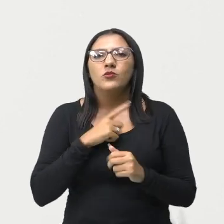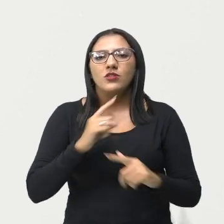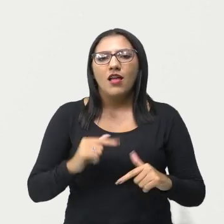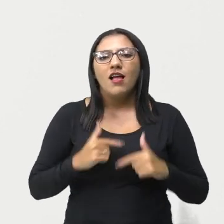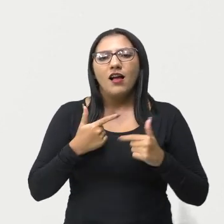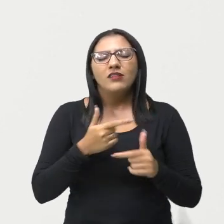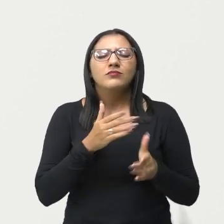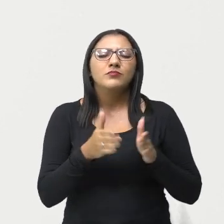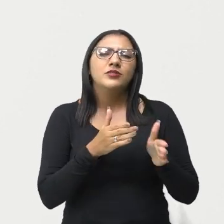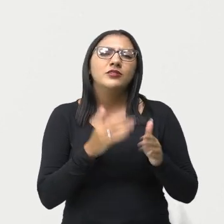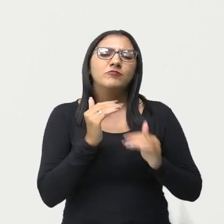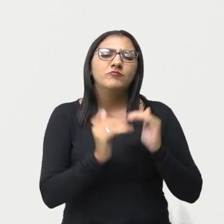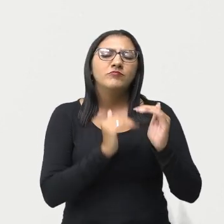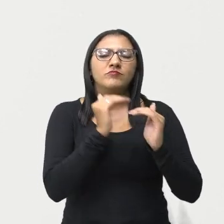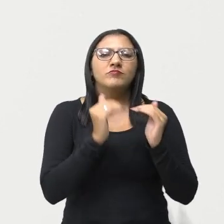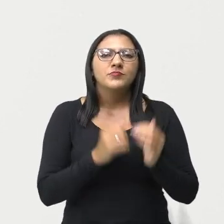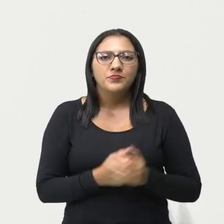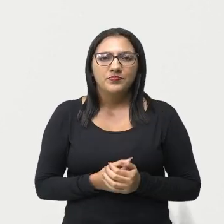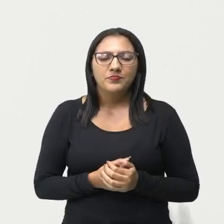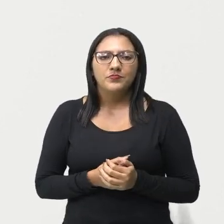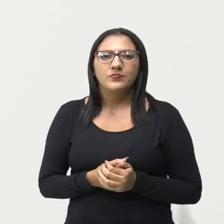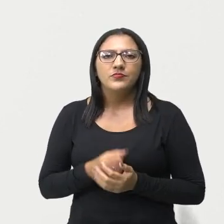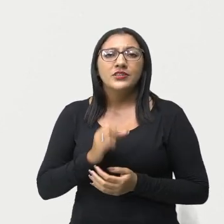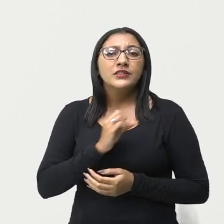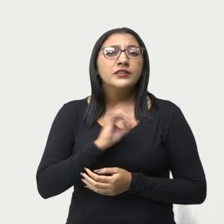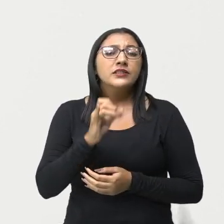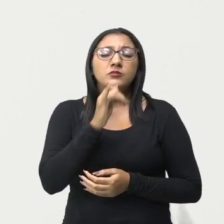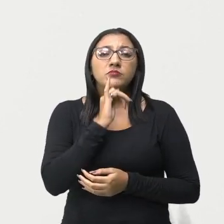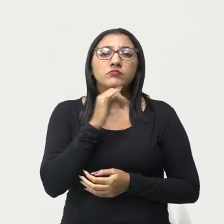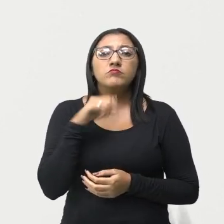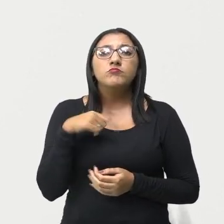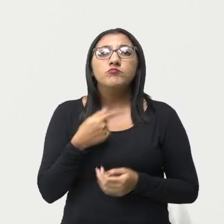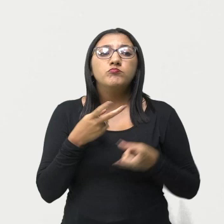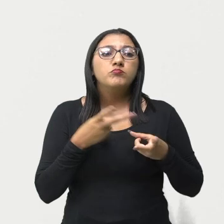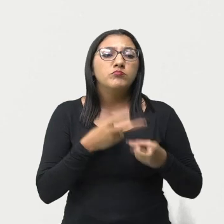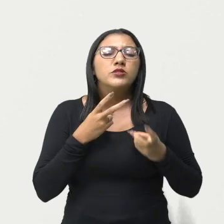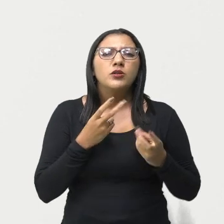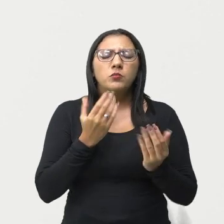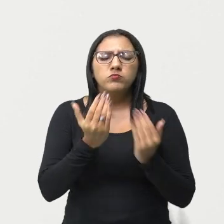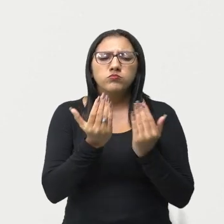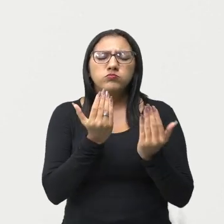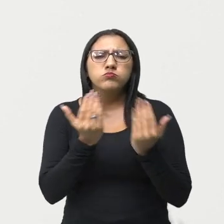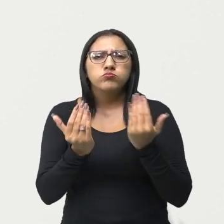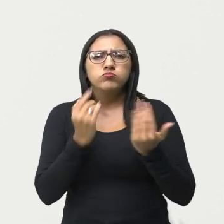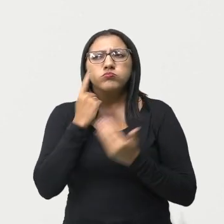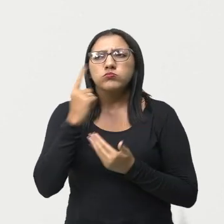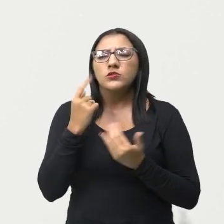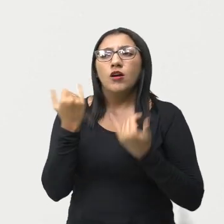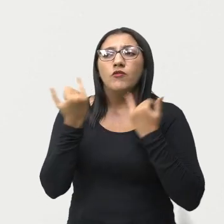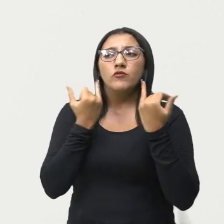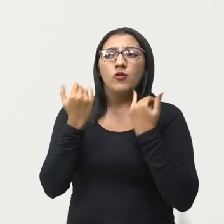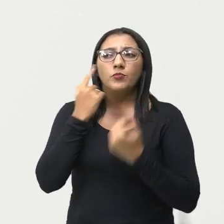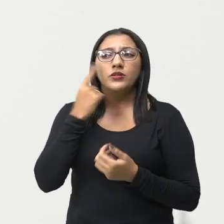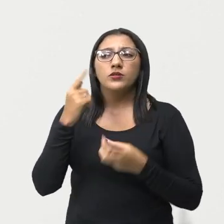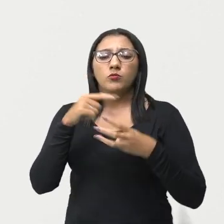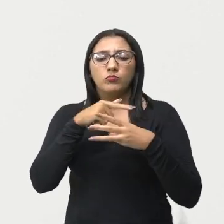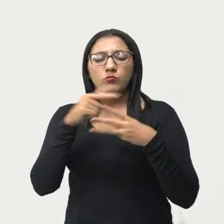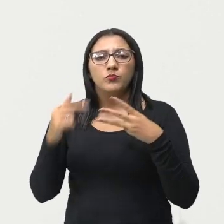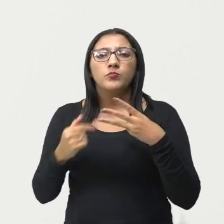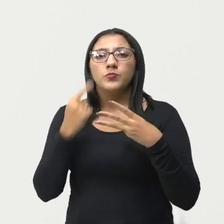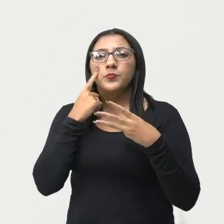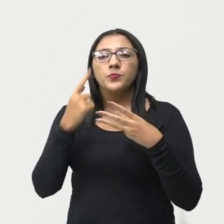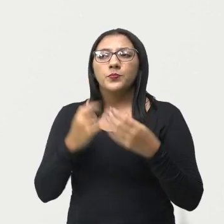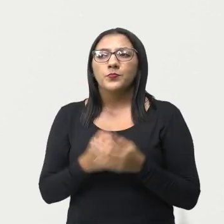neste período. Agora, observem, se fôssemos comparar, gente, dessas informações que nós temos aqui, essas três, ó,